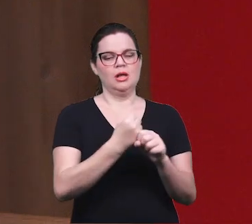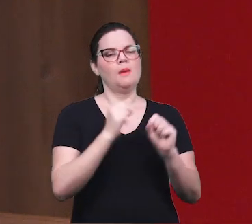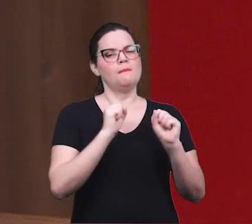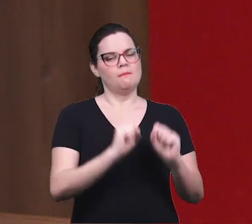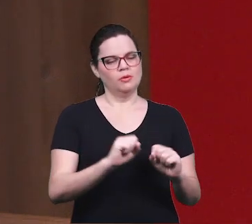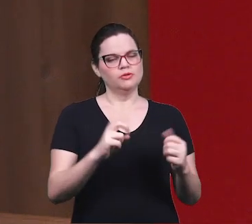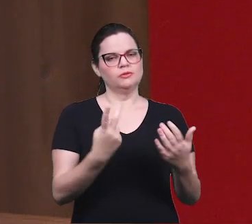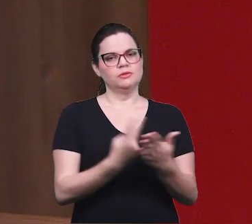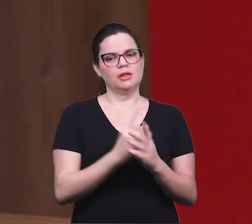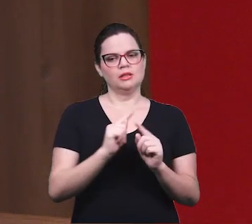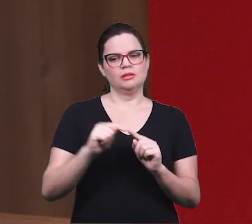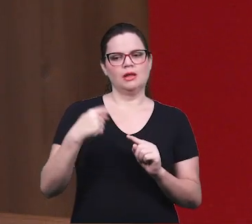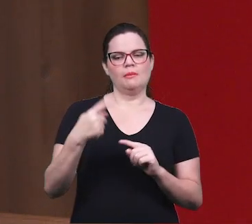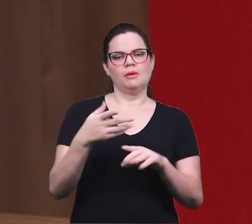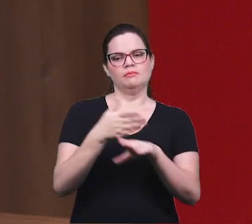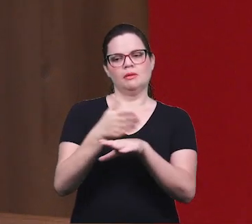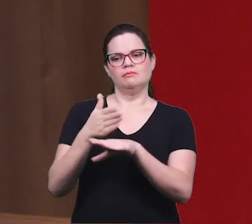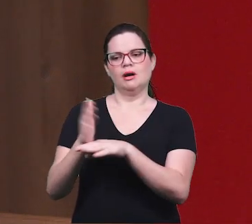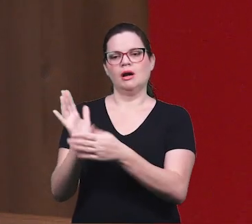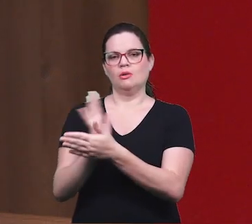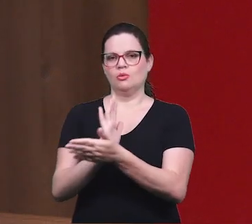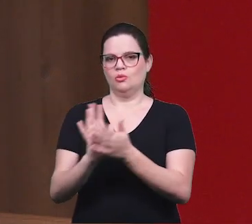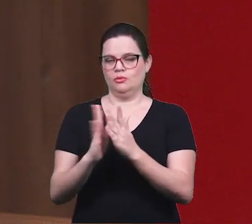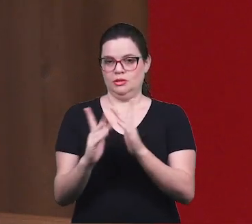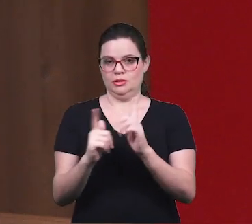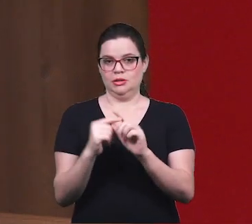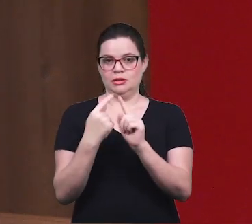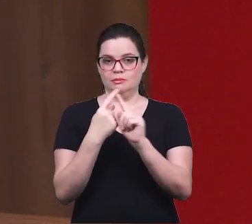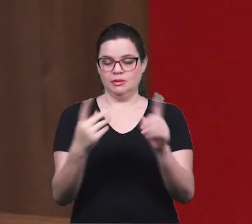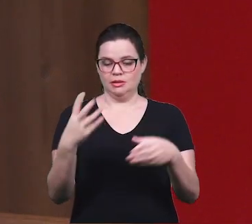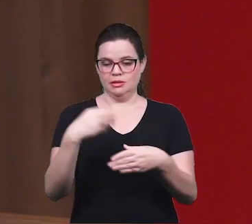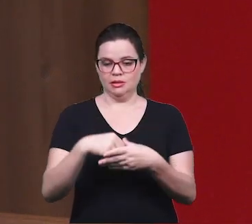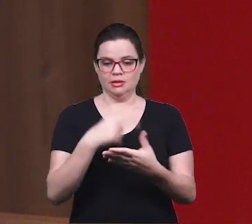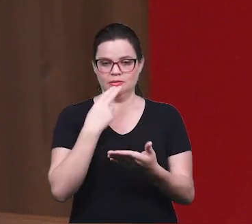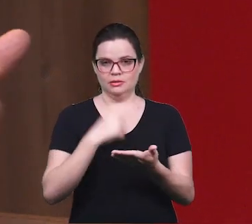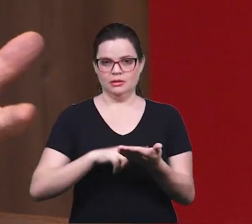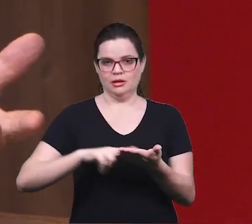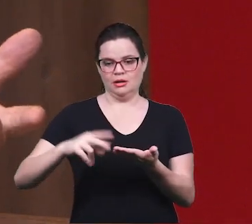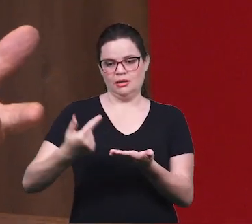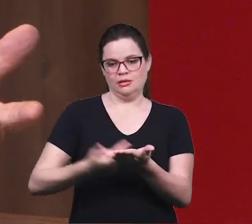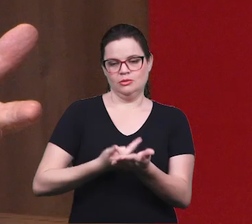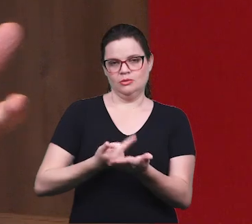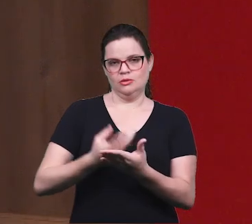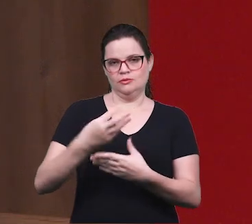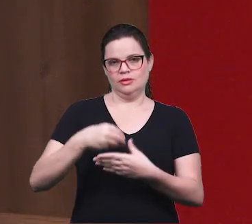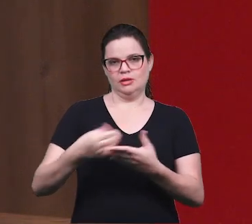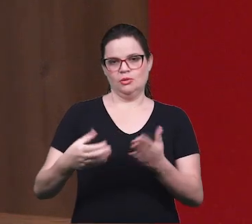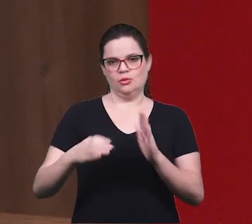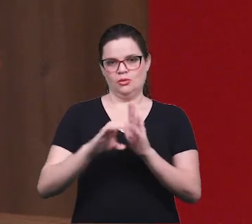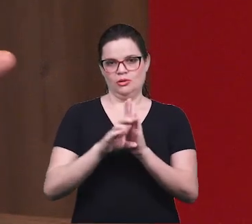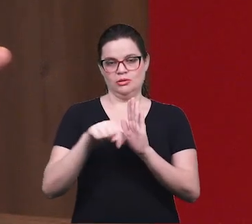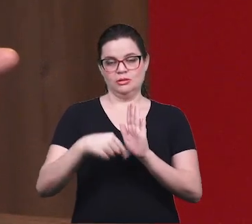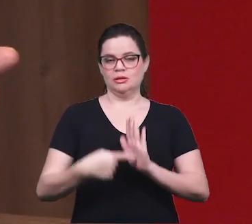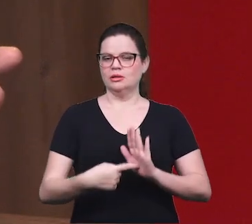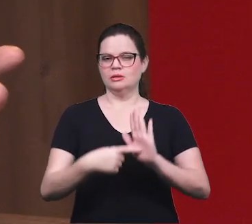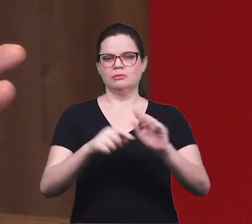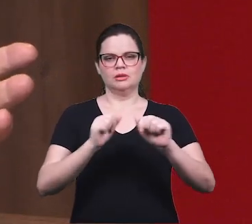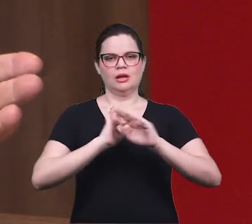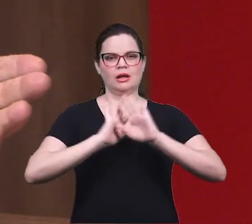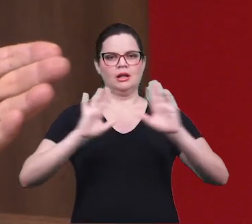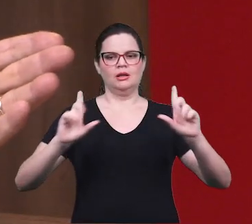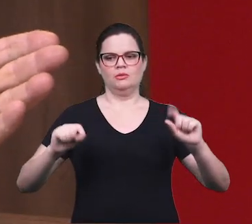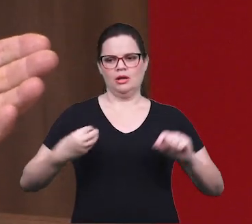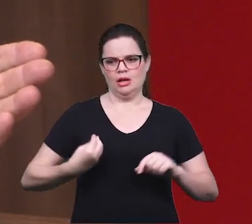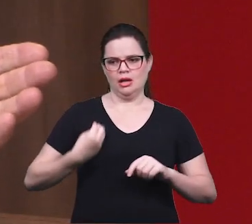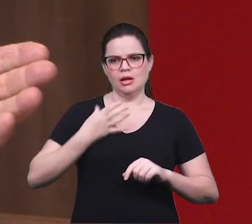aqui na carta aos Colossenses, apesar da distância não ser tão grande, ele fala claramente que não